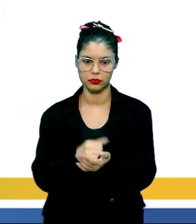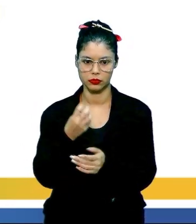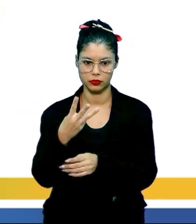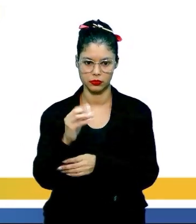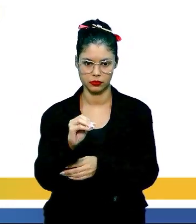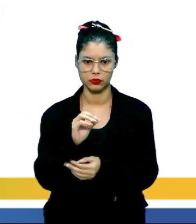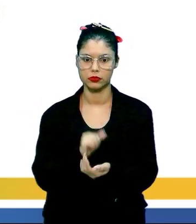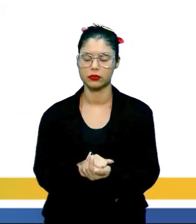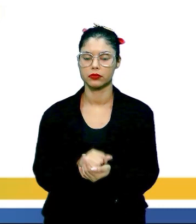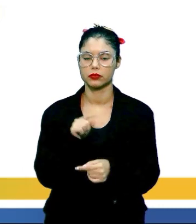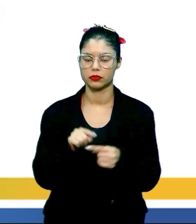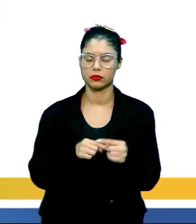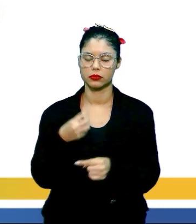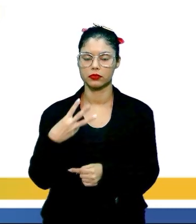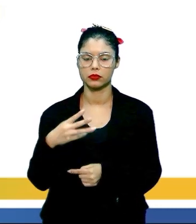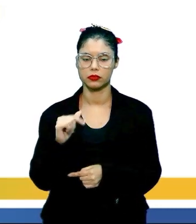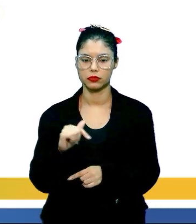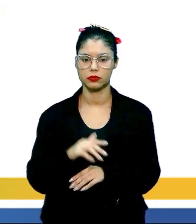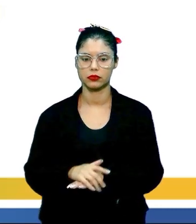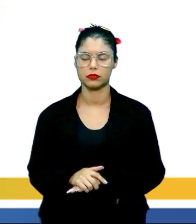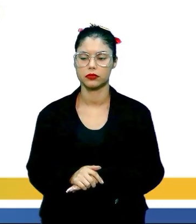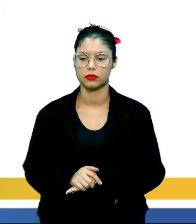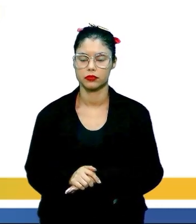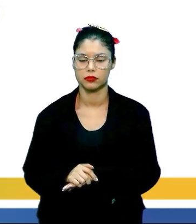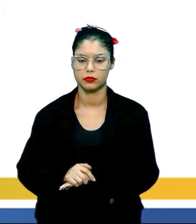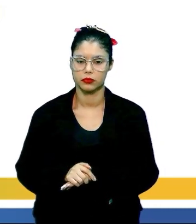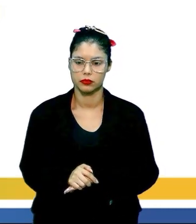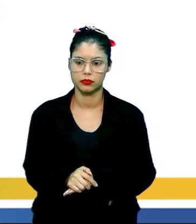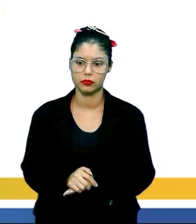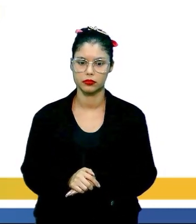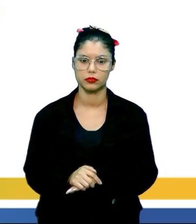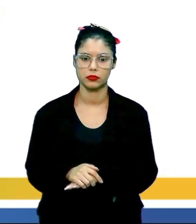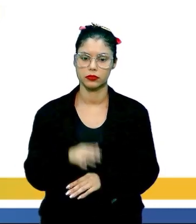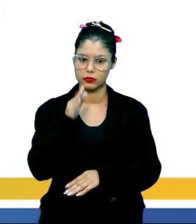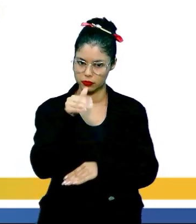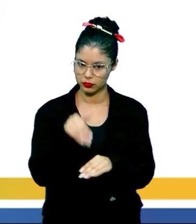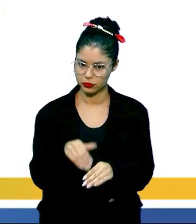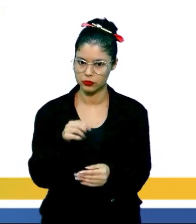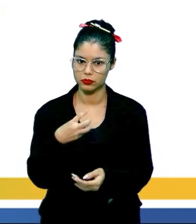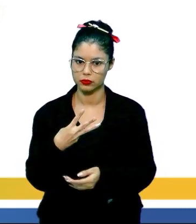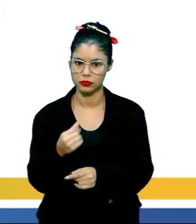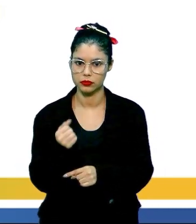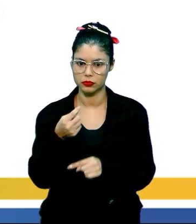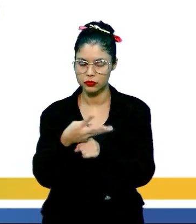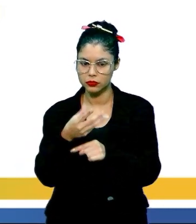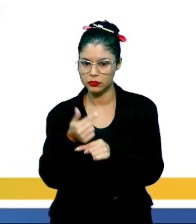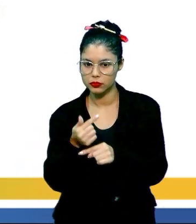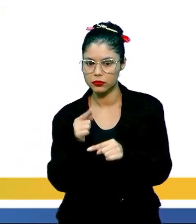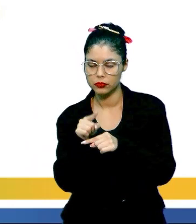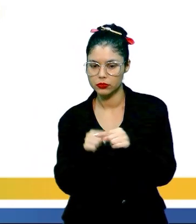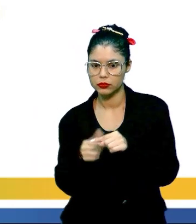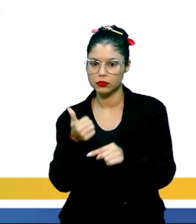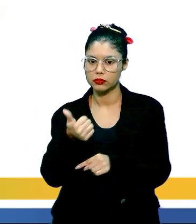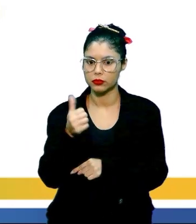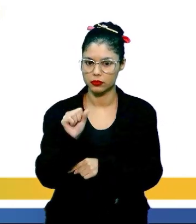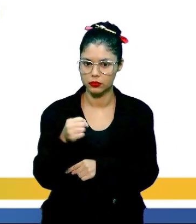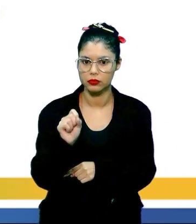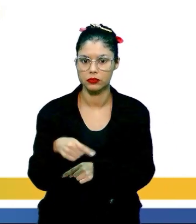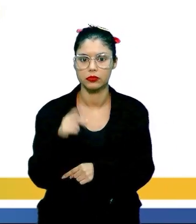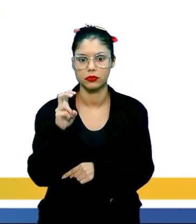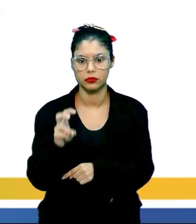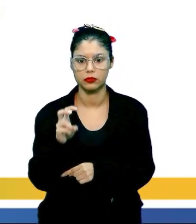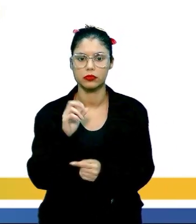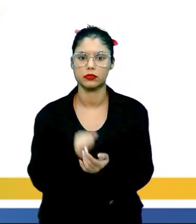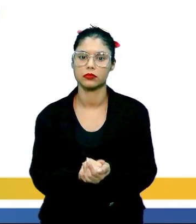30 termos, eu vou dividir por 30 e vou encontrar 37. Eu quero a metade disso. Ao dividir por 2, dá 18,5,